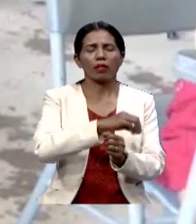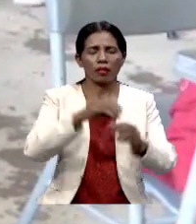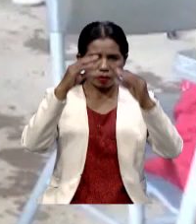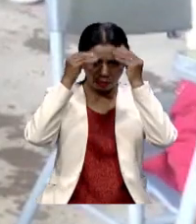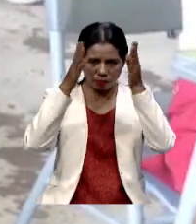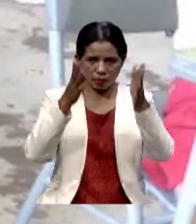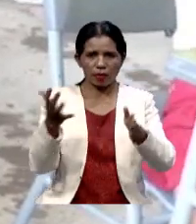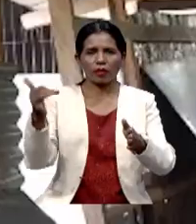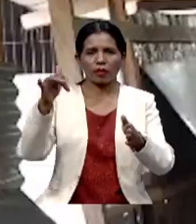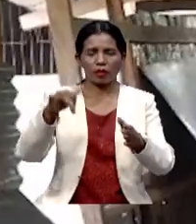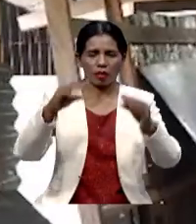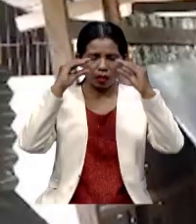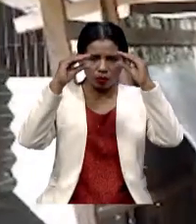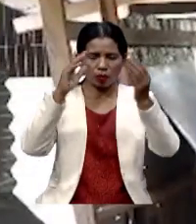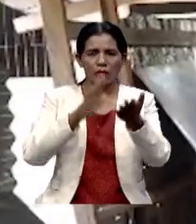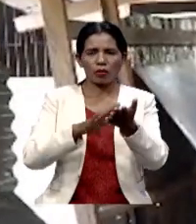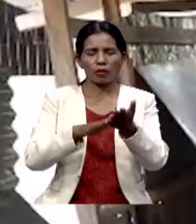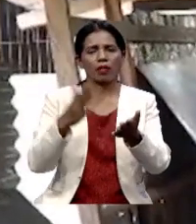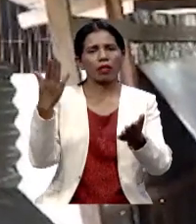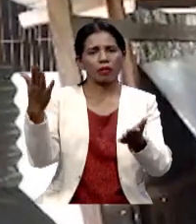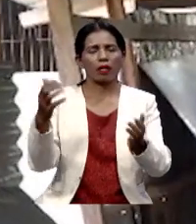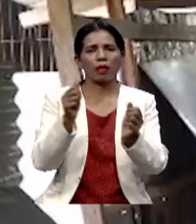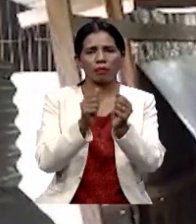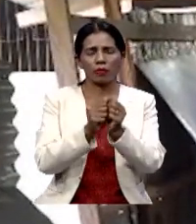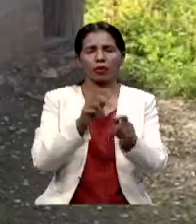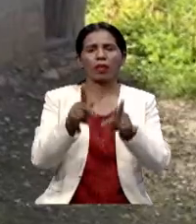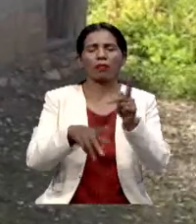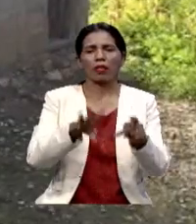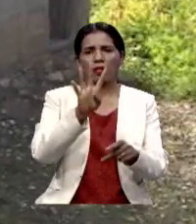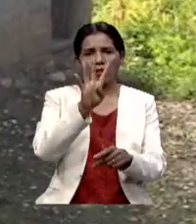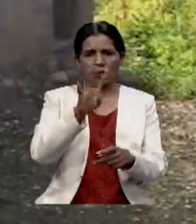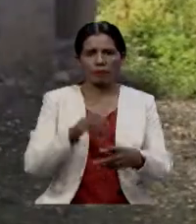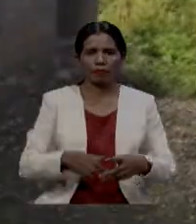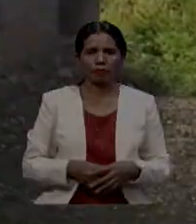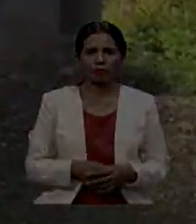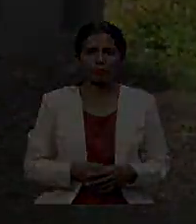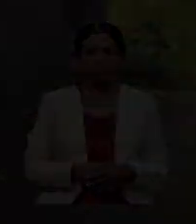sira nebe hanorin ia escola refere hamutuk emaneng hat Feliciano Belo, ZMN.